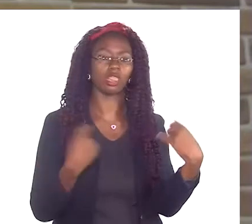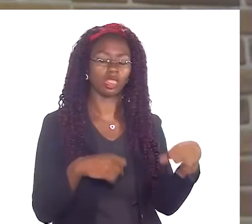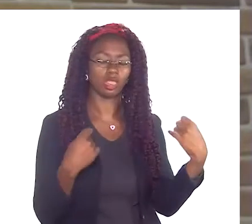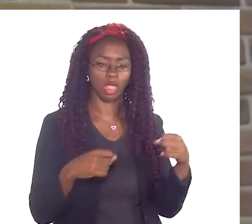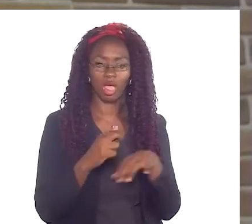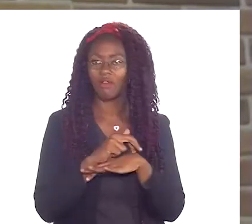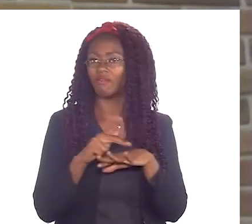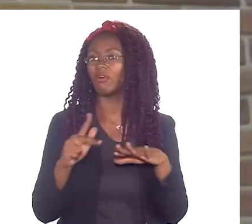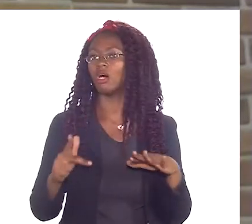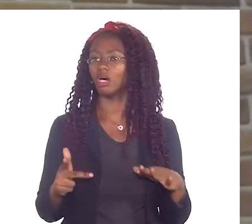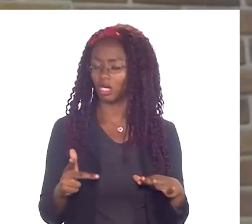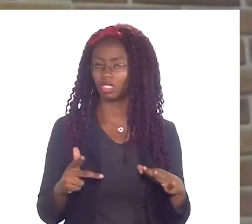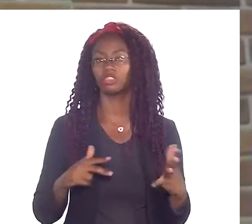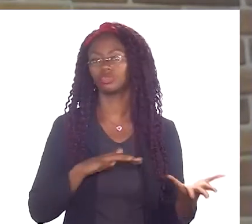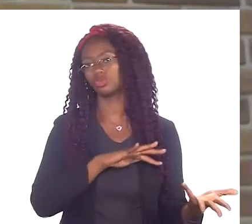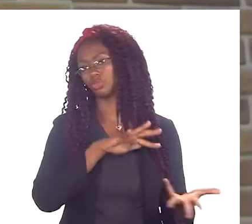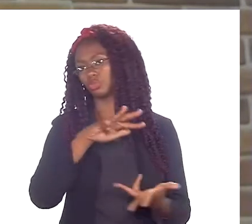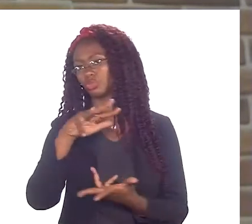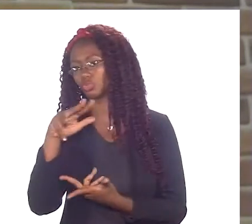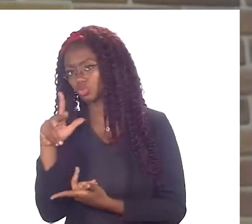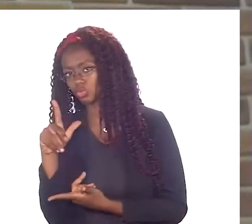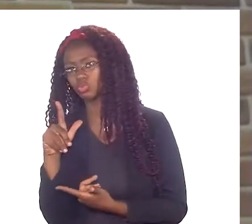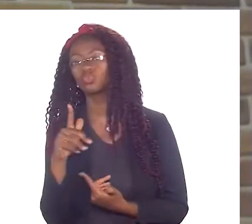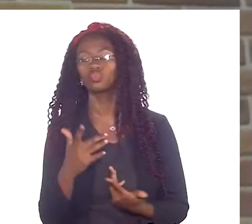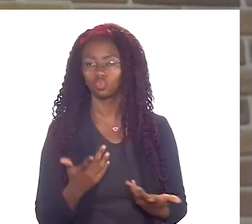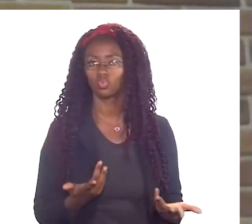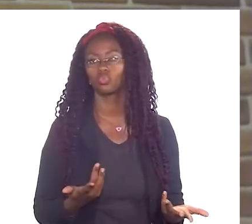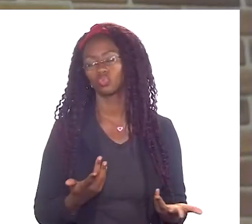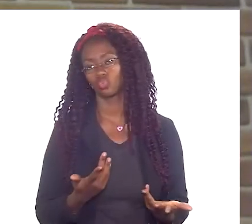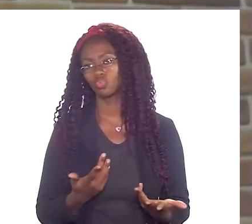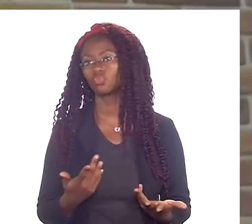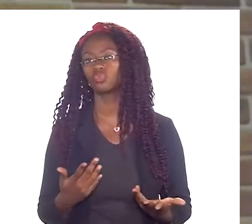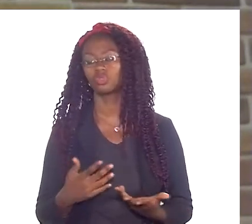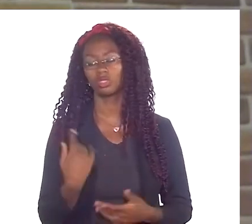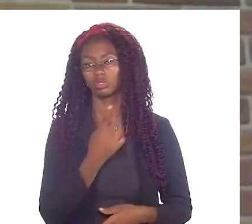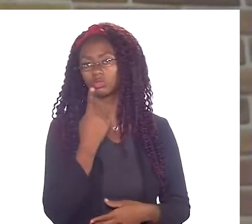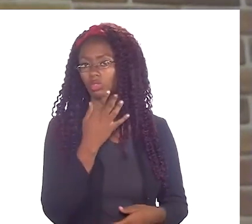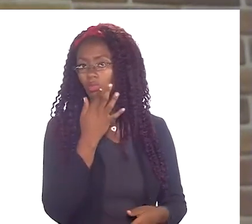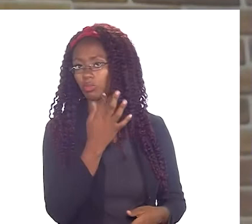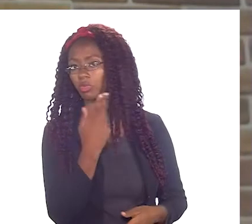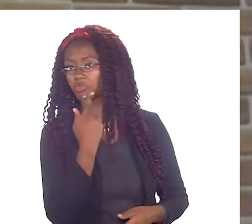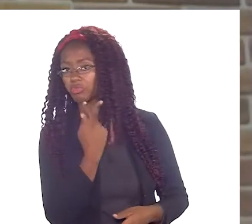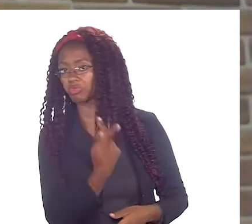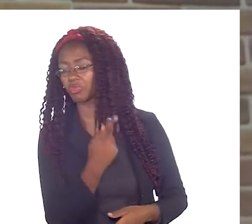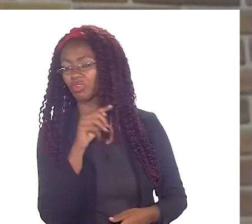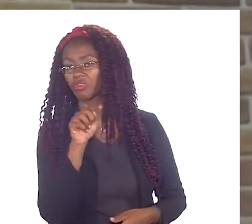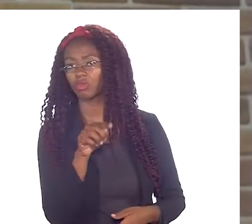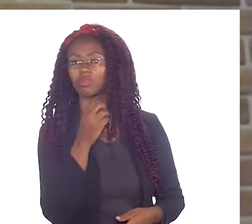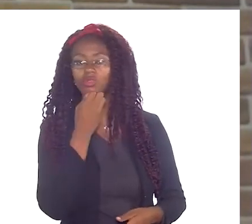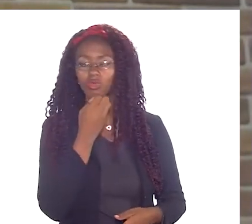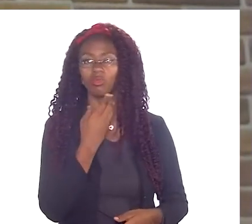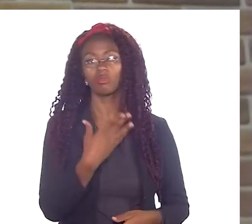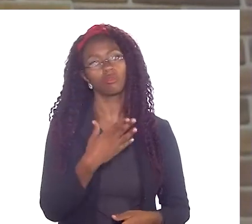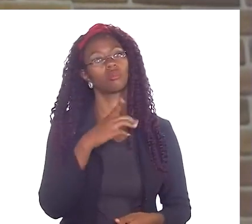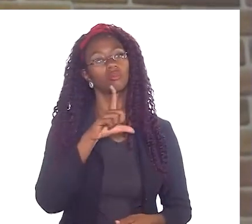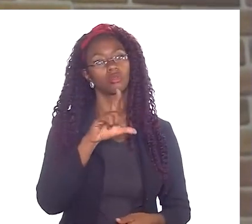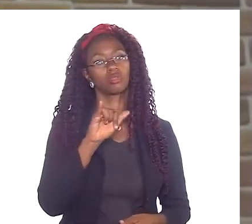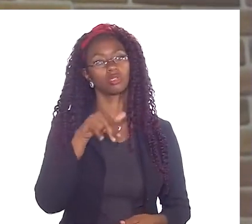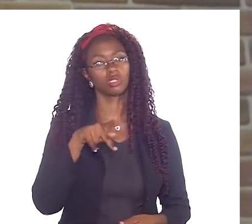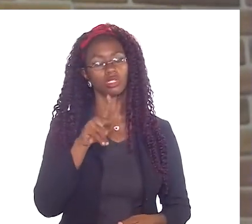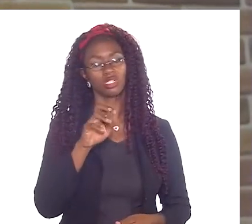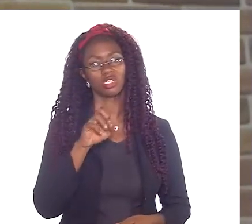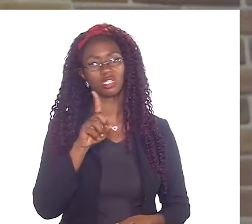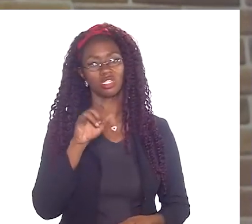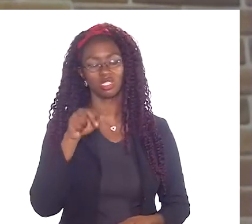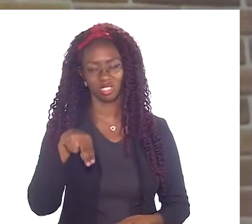uma alta demanda nesse momento no mundo inteiro e uma grande escassez, a gente recomenda muito um bom